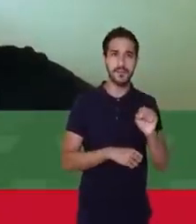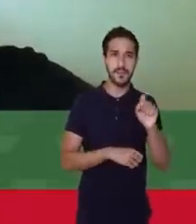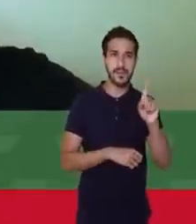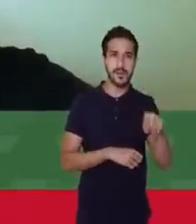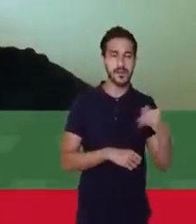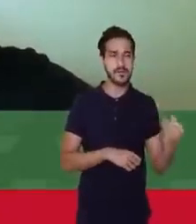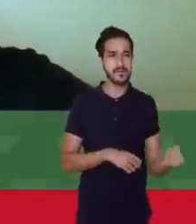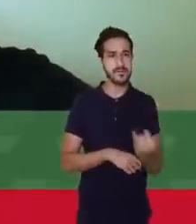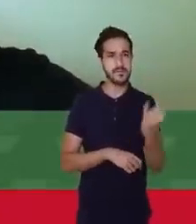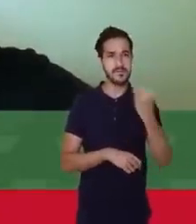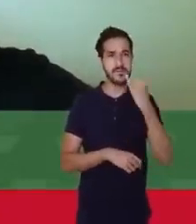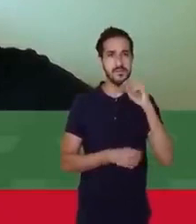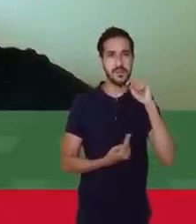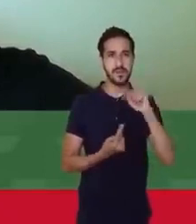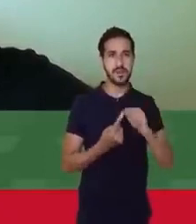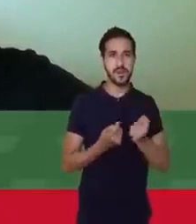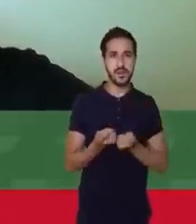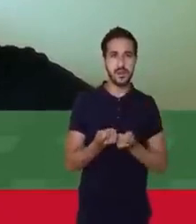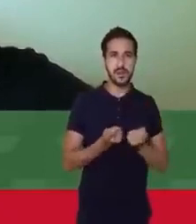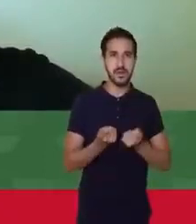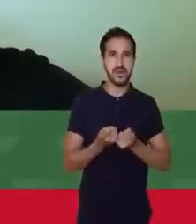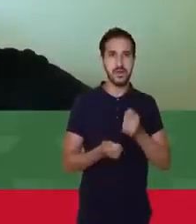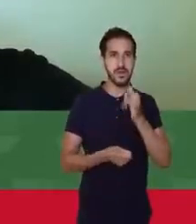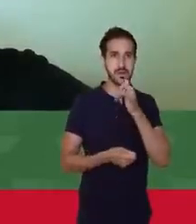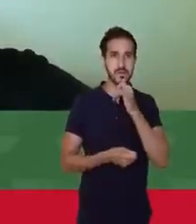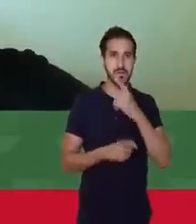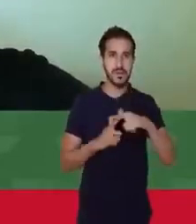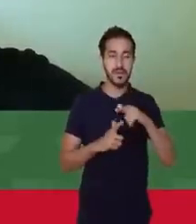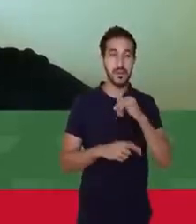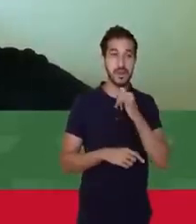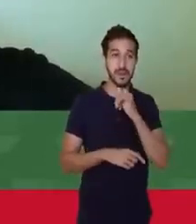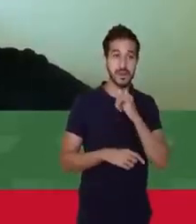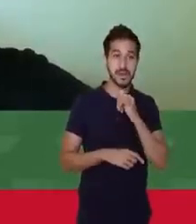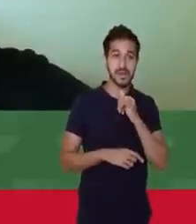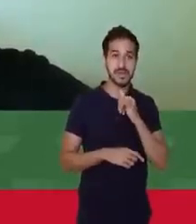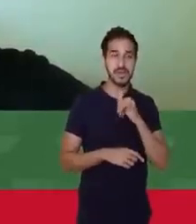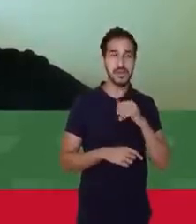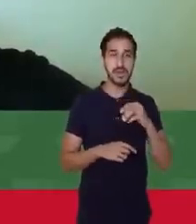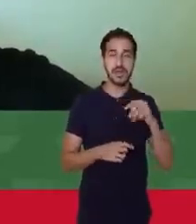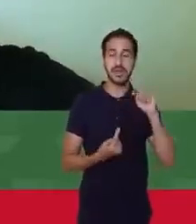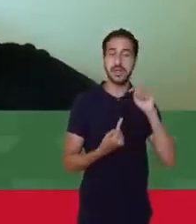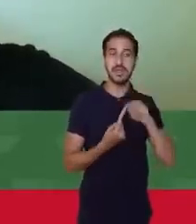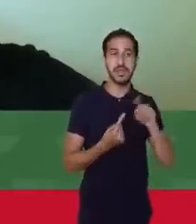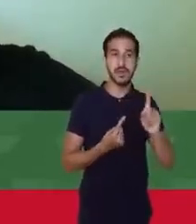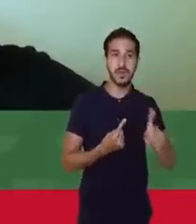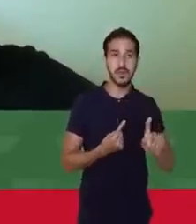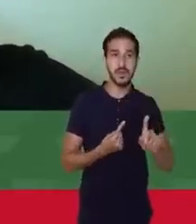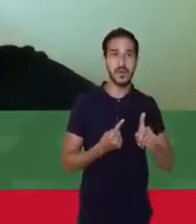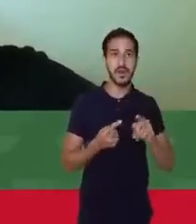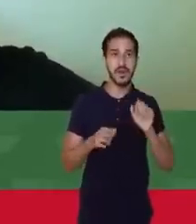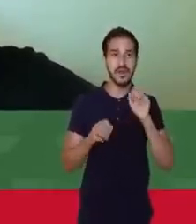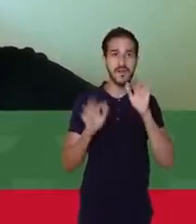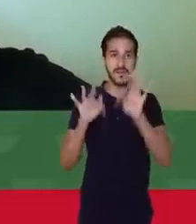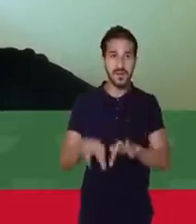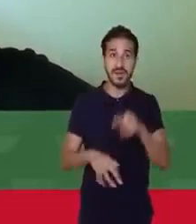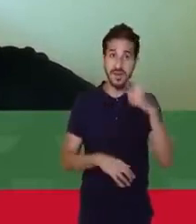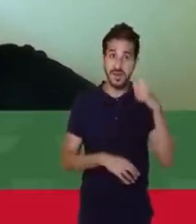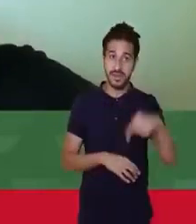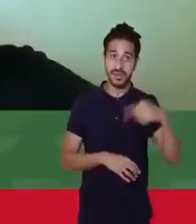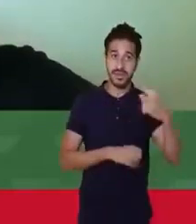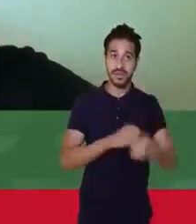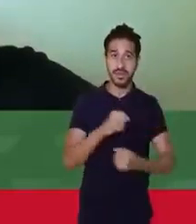seria essencial para conter uma crise de energia elétrica que não pretende se esgotar nesse